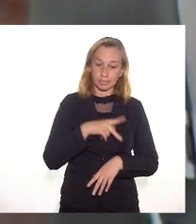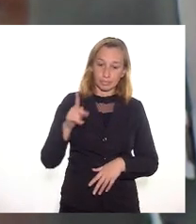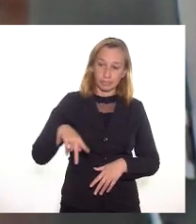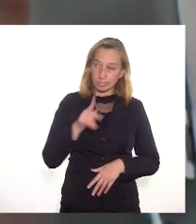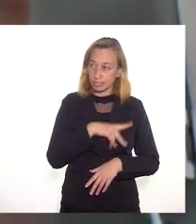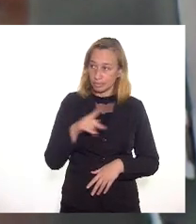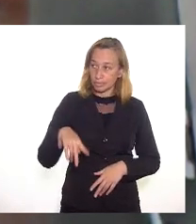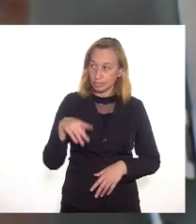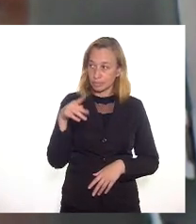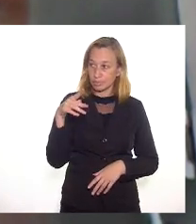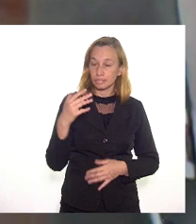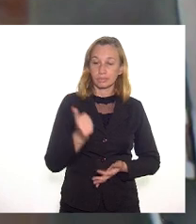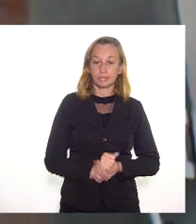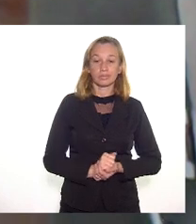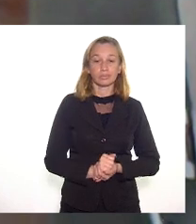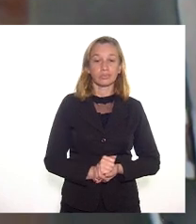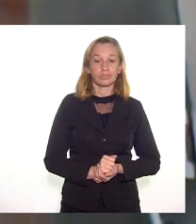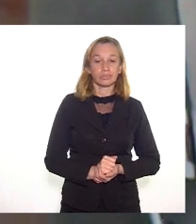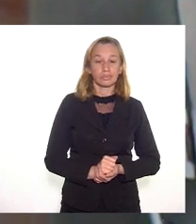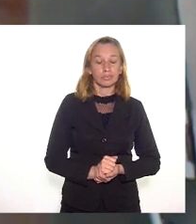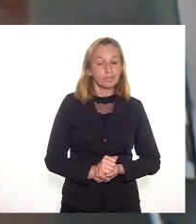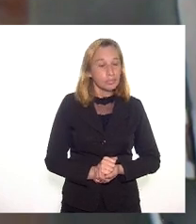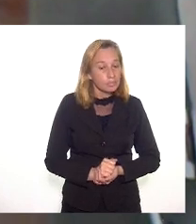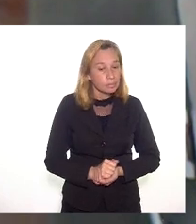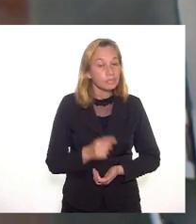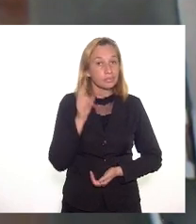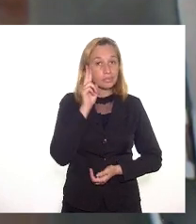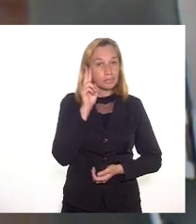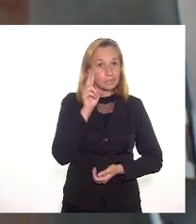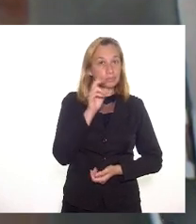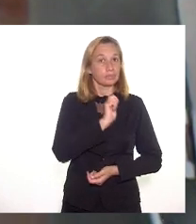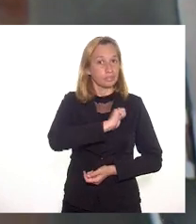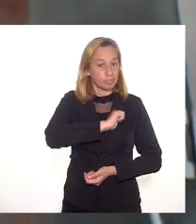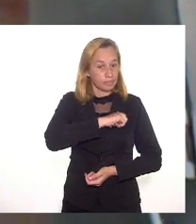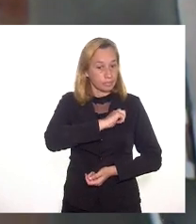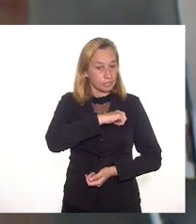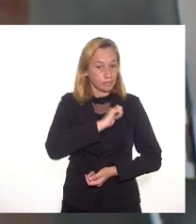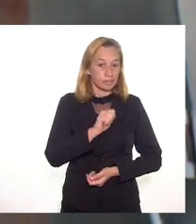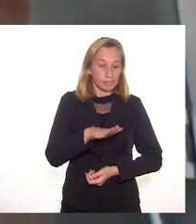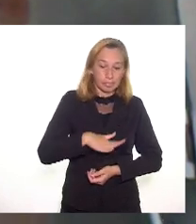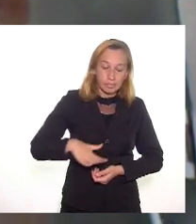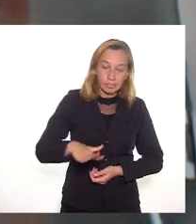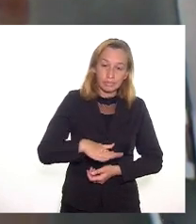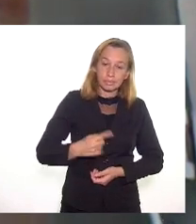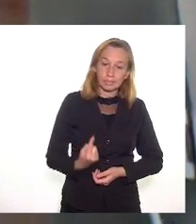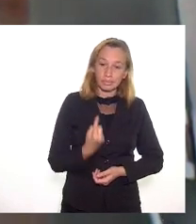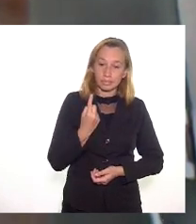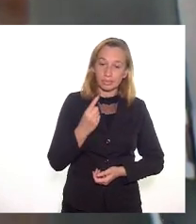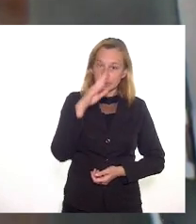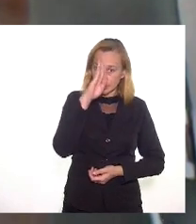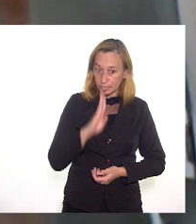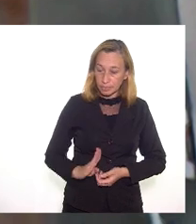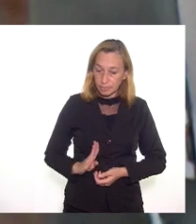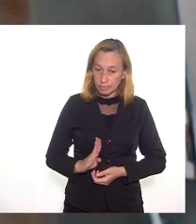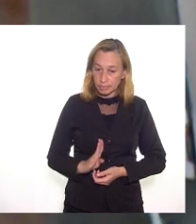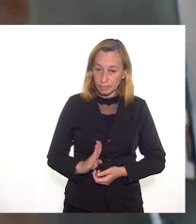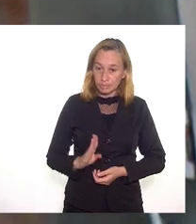Lembra da Land Rover? Que deram para a Land